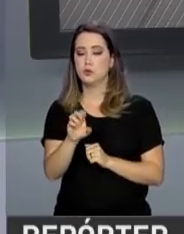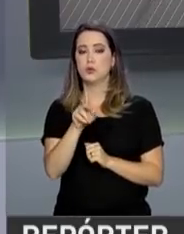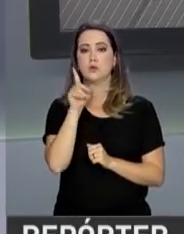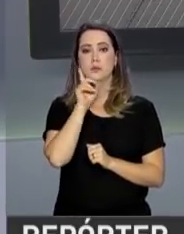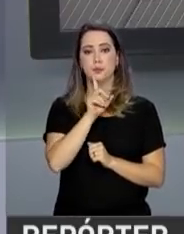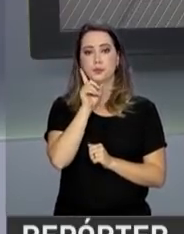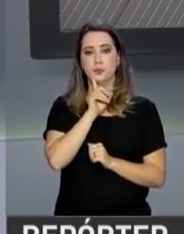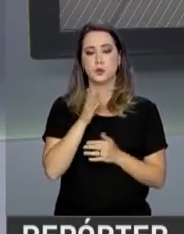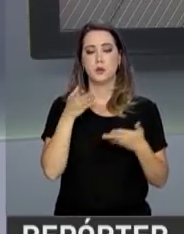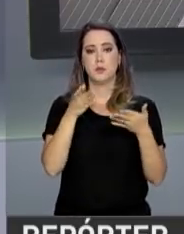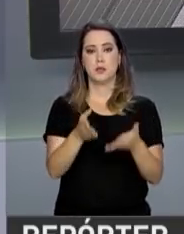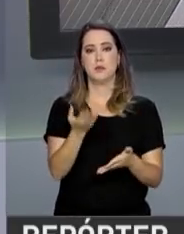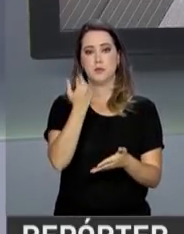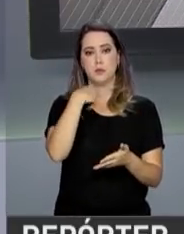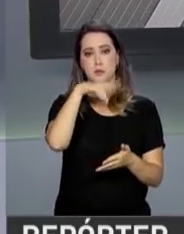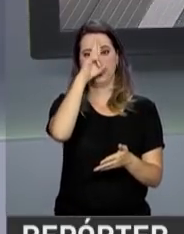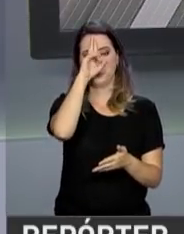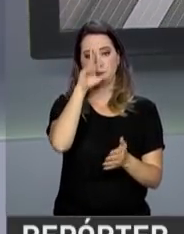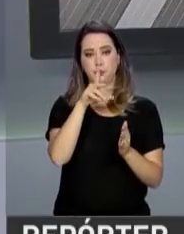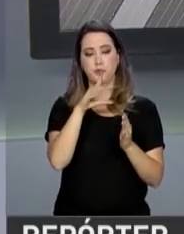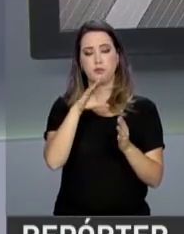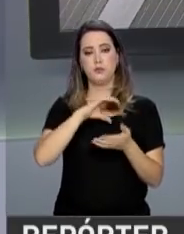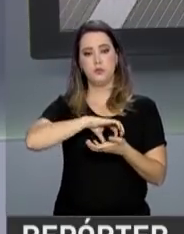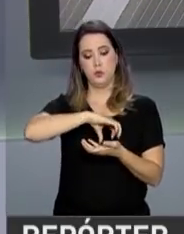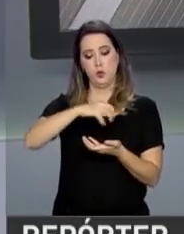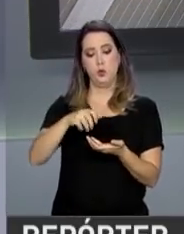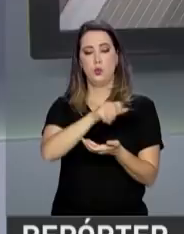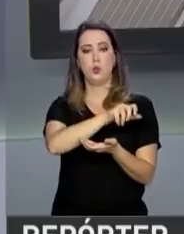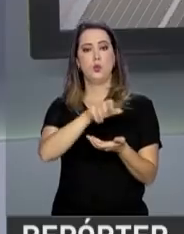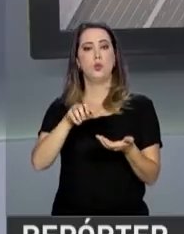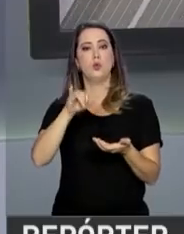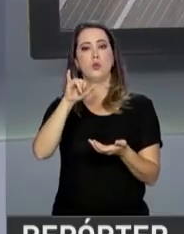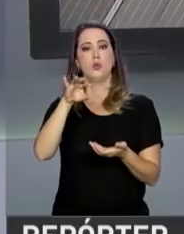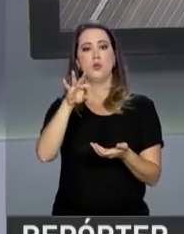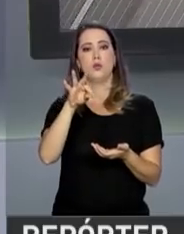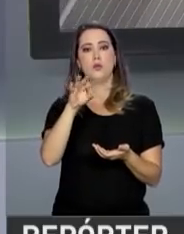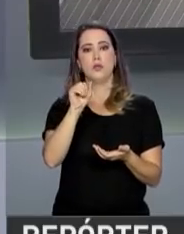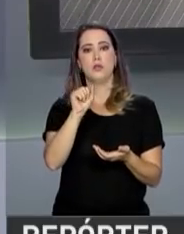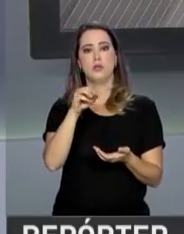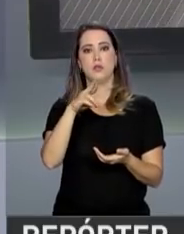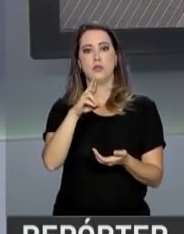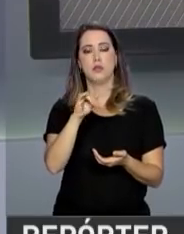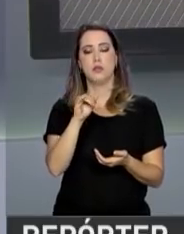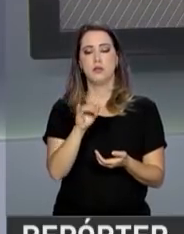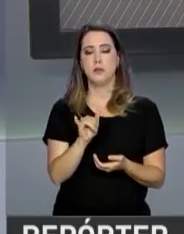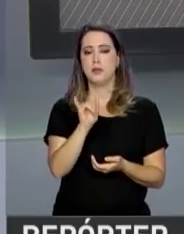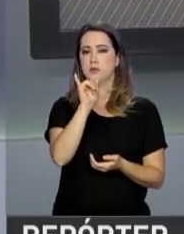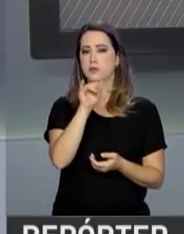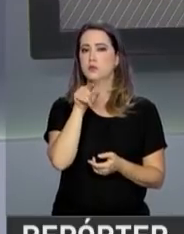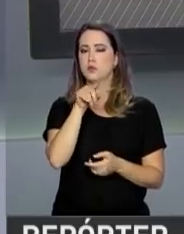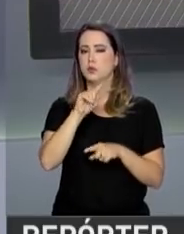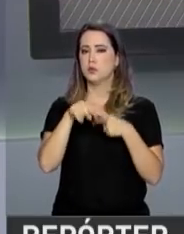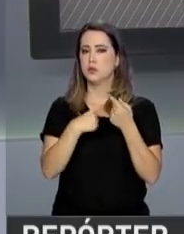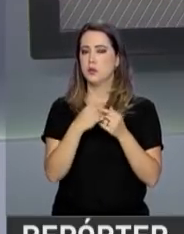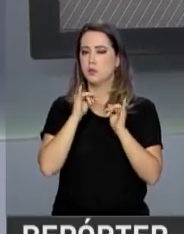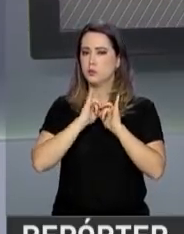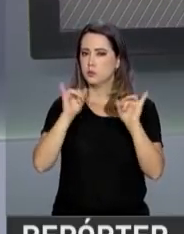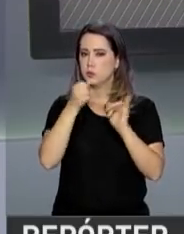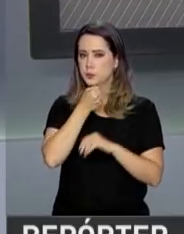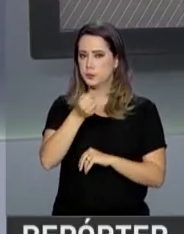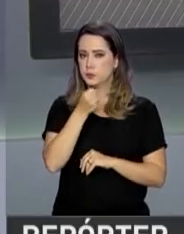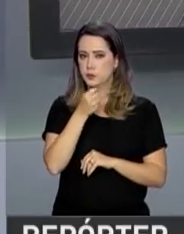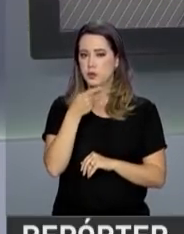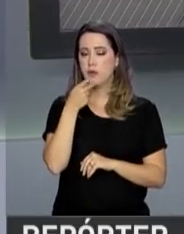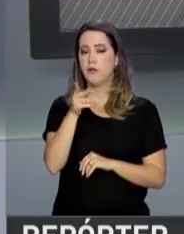participarão de um almoço no palácio do itamaraty logo depois fizeram a declaração à imprensa michel temer assegurou a rápida reunião